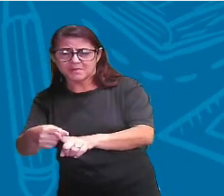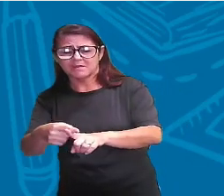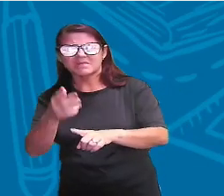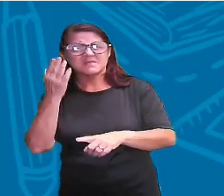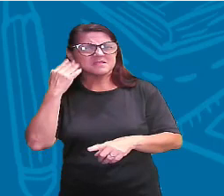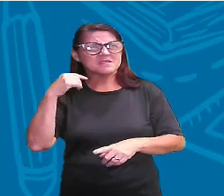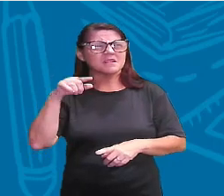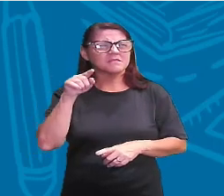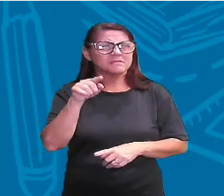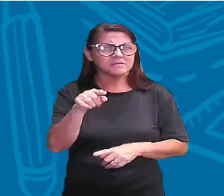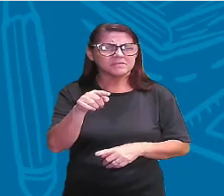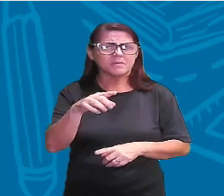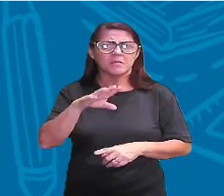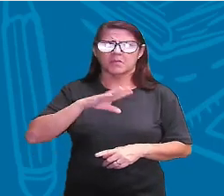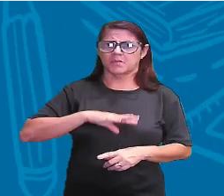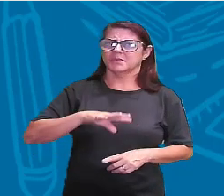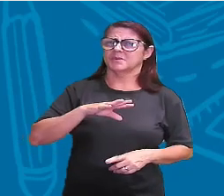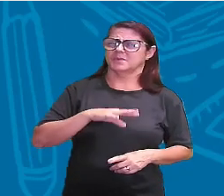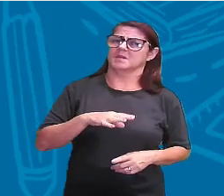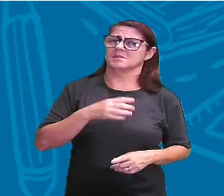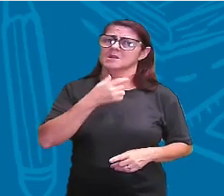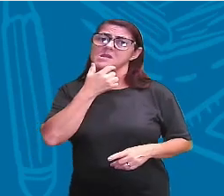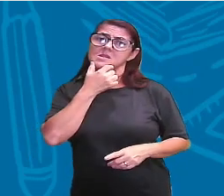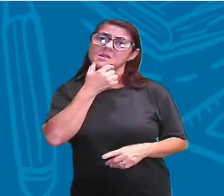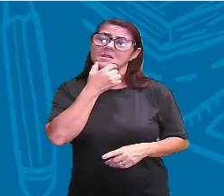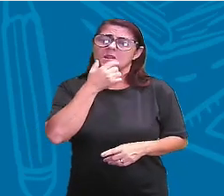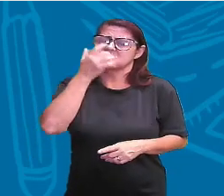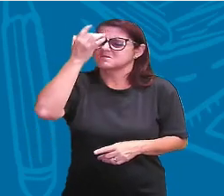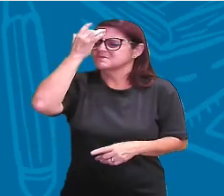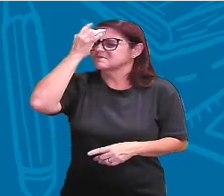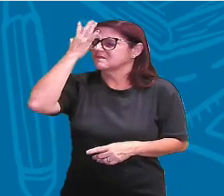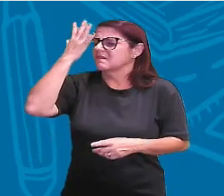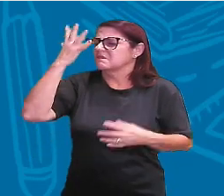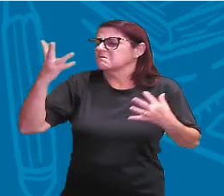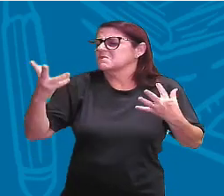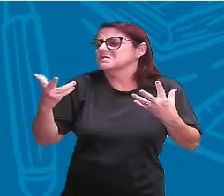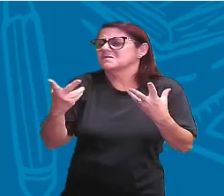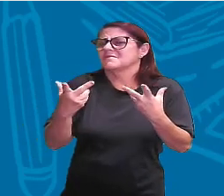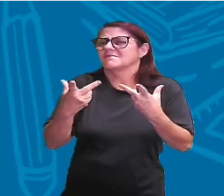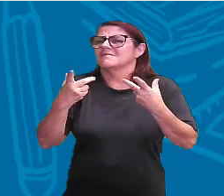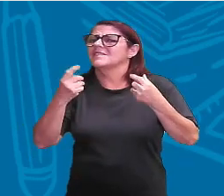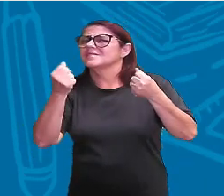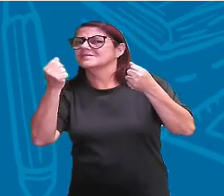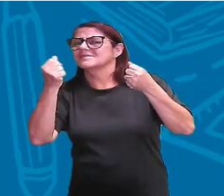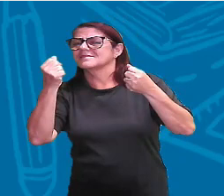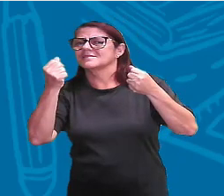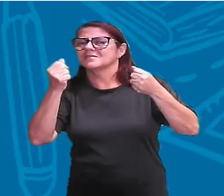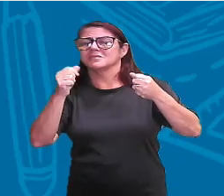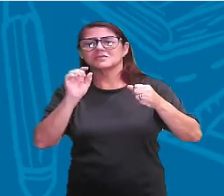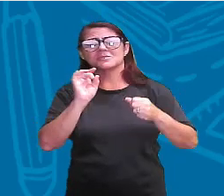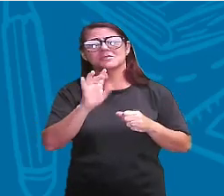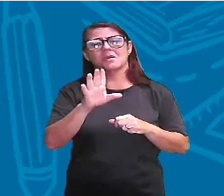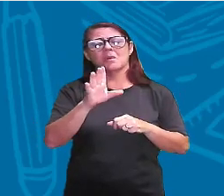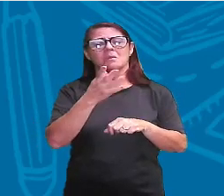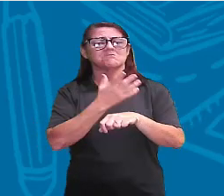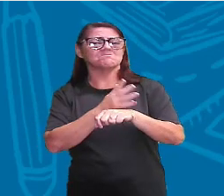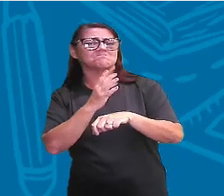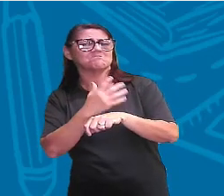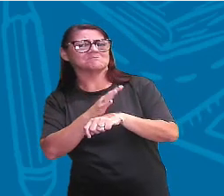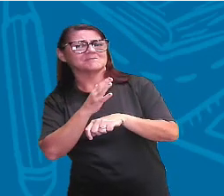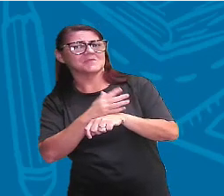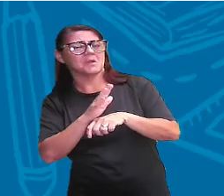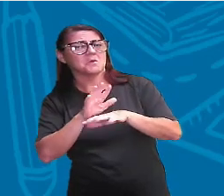sabe isso aí em português, em inglês, fica maravilhoso, porque aí você só vai ter um único trabalho de